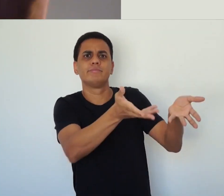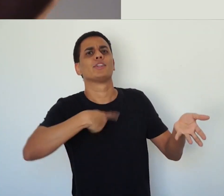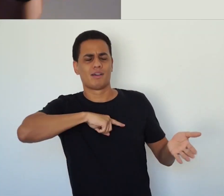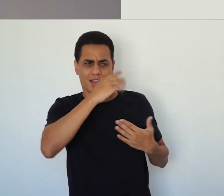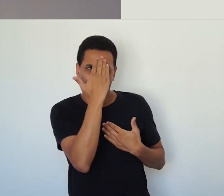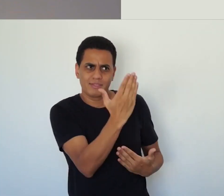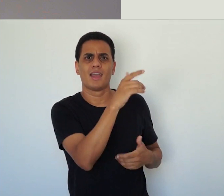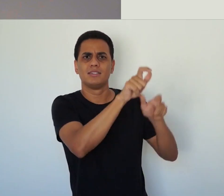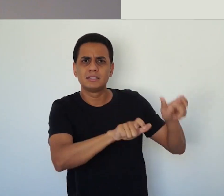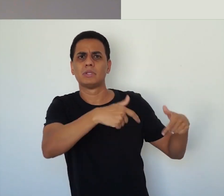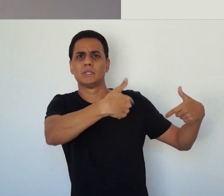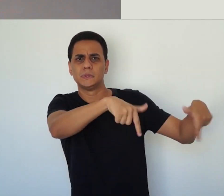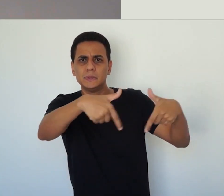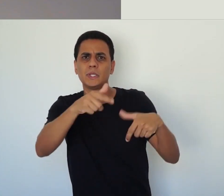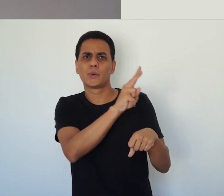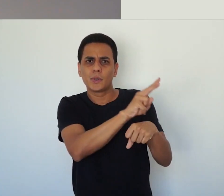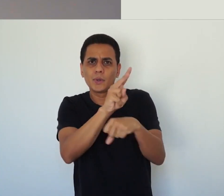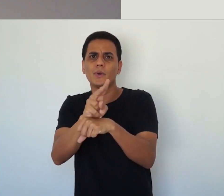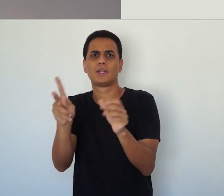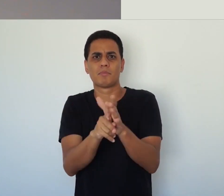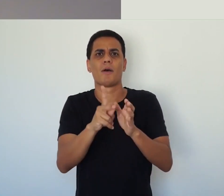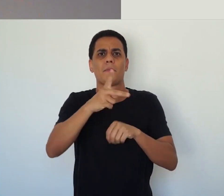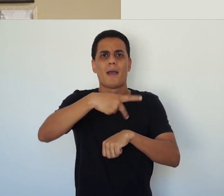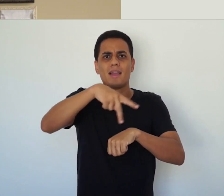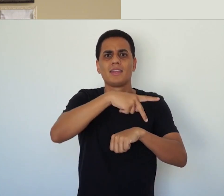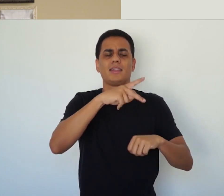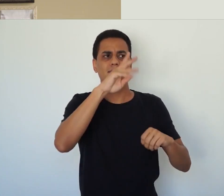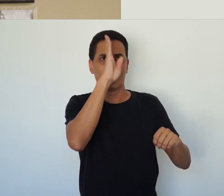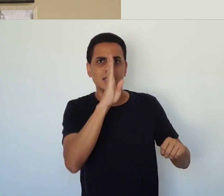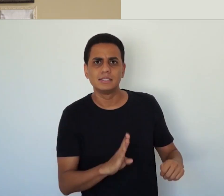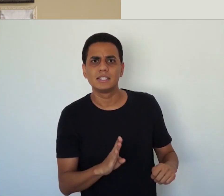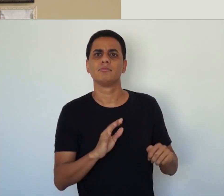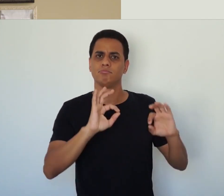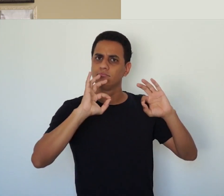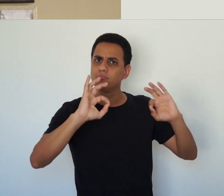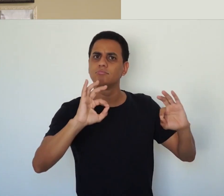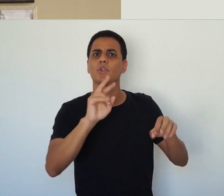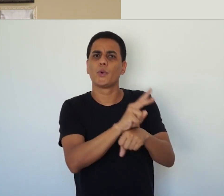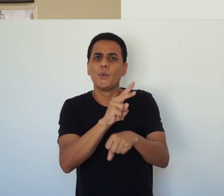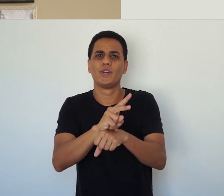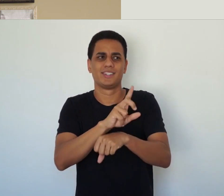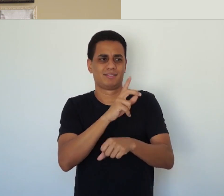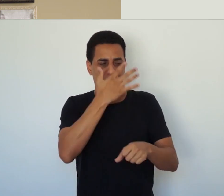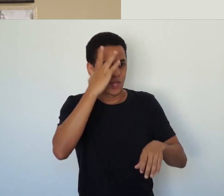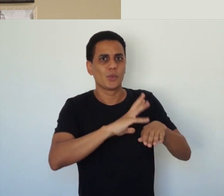orando por eles. Nossa gratidão a todos vocês que têm trabalhado para zelar da nossa nação e para cuidar dos enfermos. Mas nós